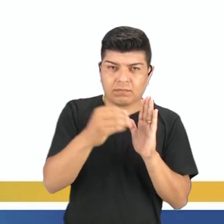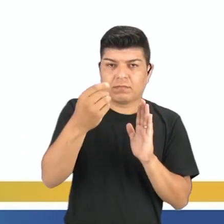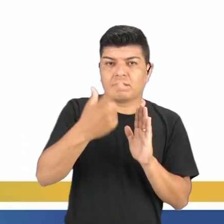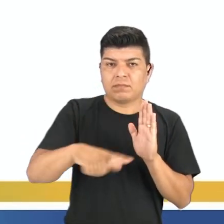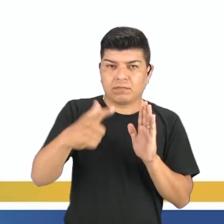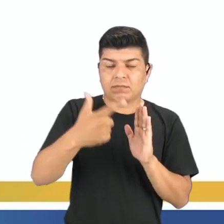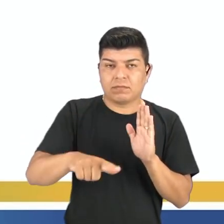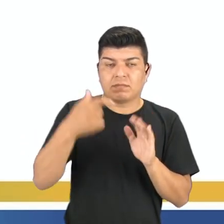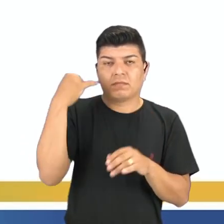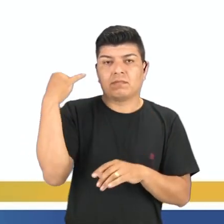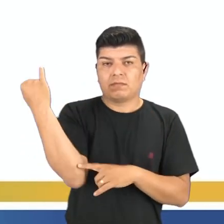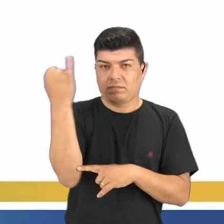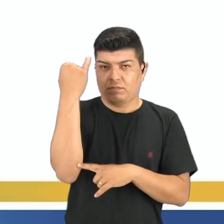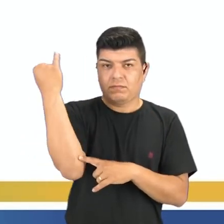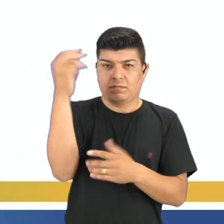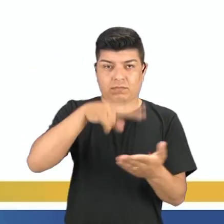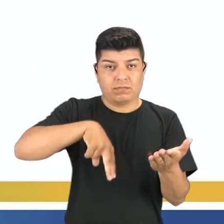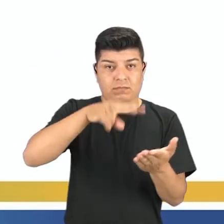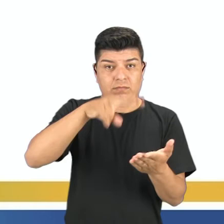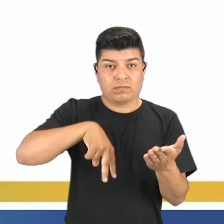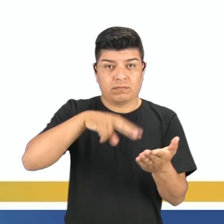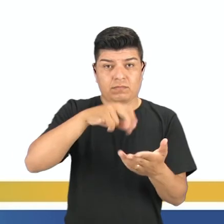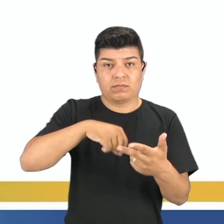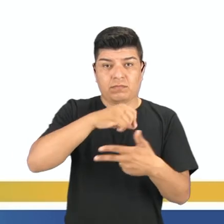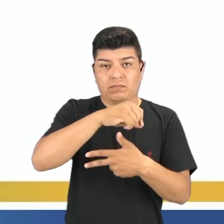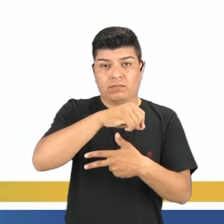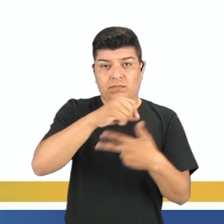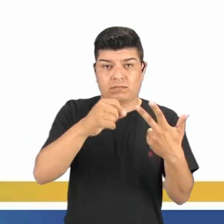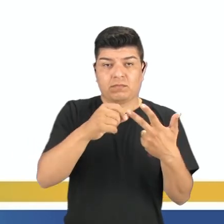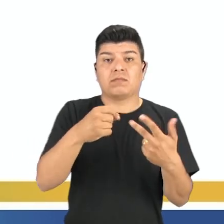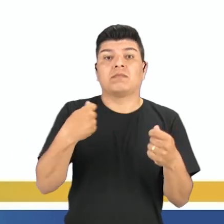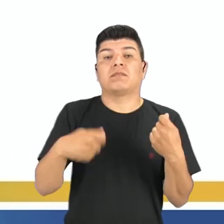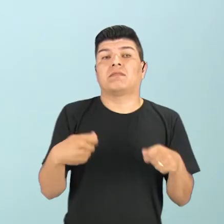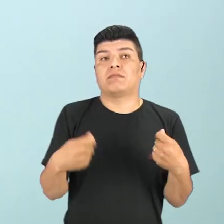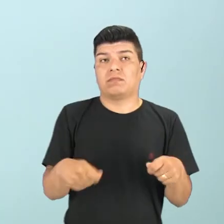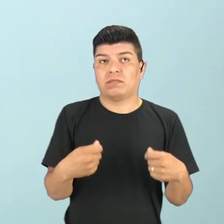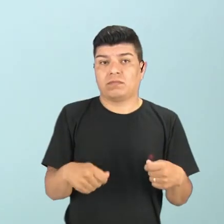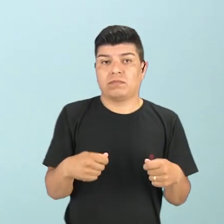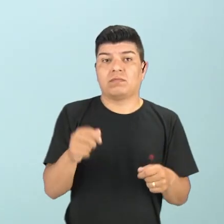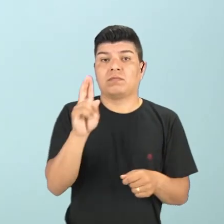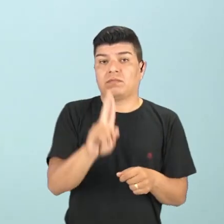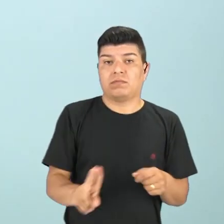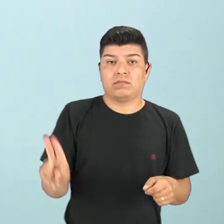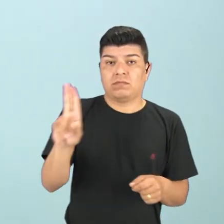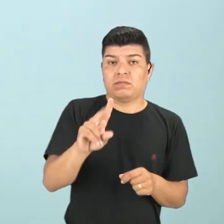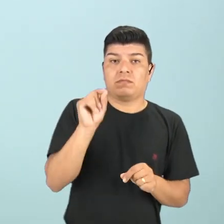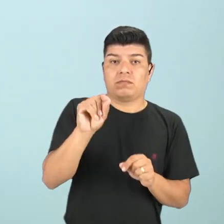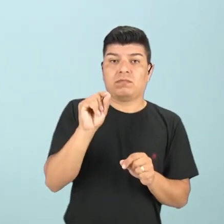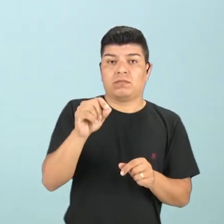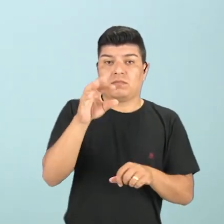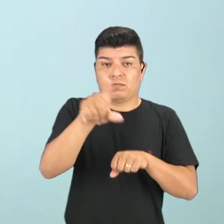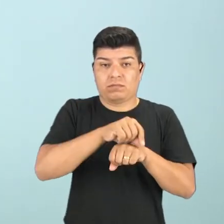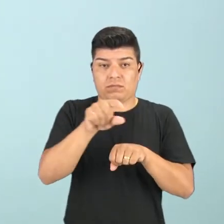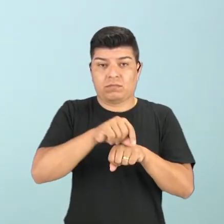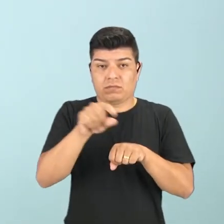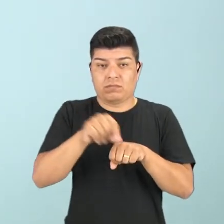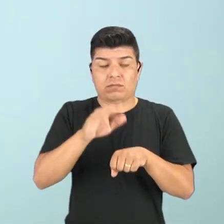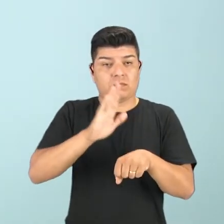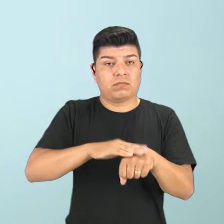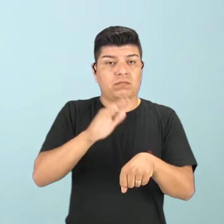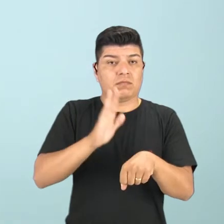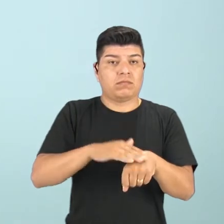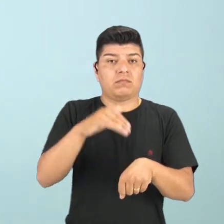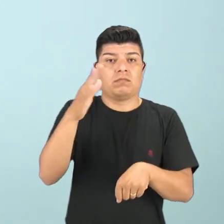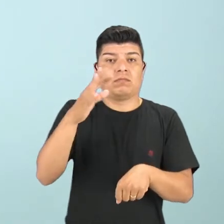vezes, ler é importante para vocês. Vocês que vão fazer a prova do Enem precisam trabalhar com a questão da argumentação. Então, quanto mais vocês